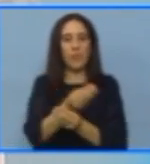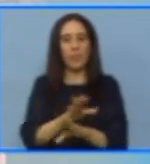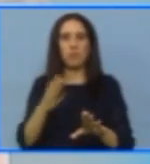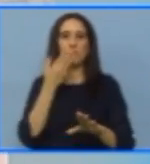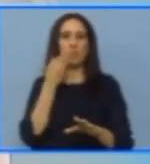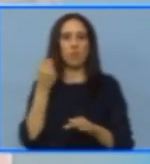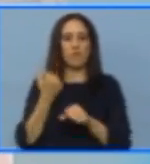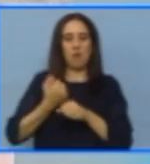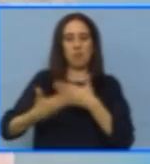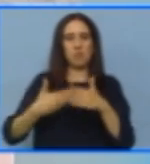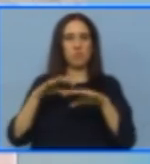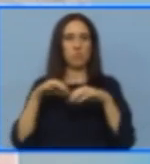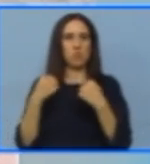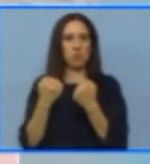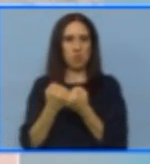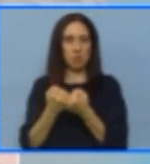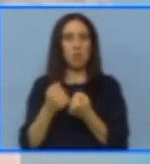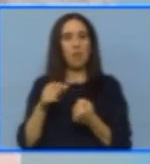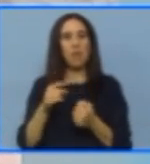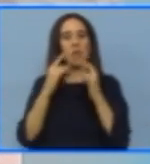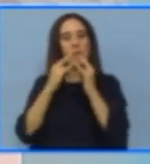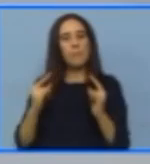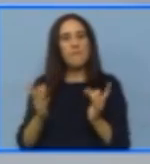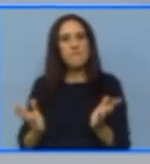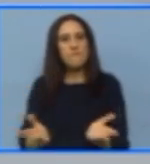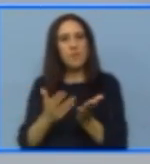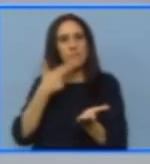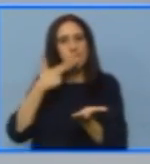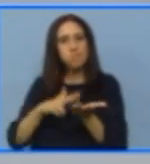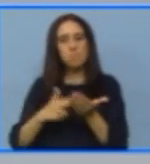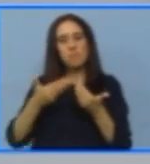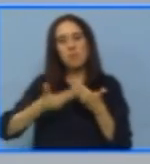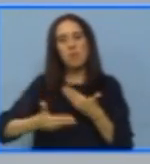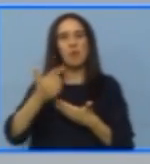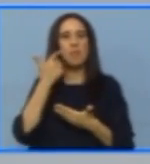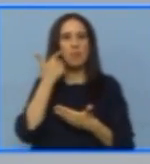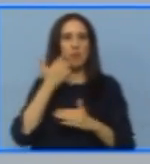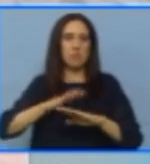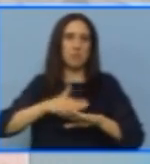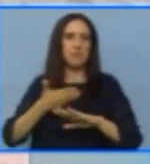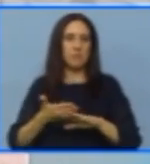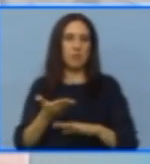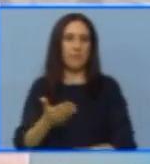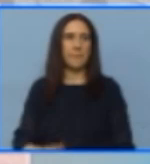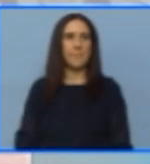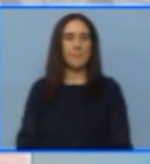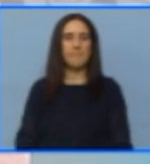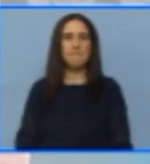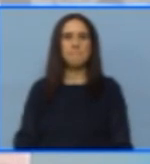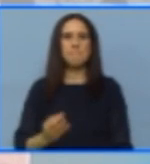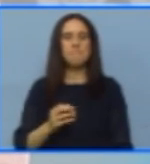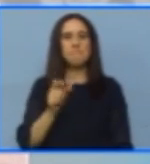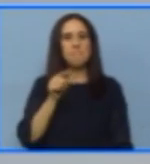sociedade, é que o acampamento ajude precisamente a que isso se materialize a partir dali e se intensifique. E esperas